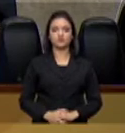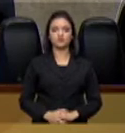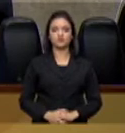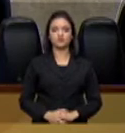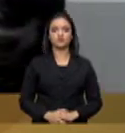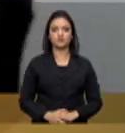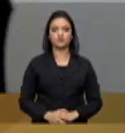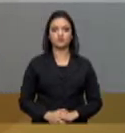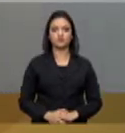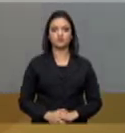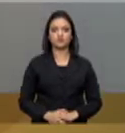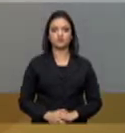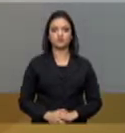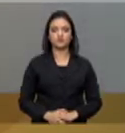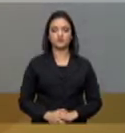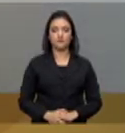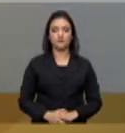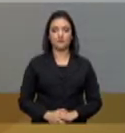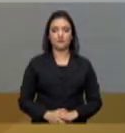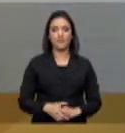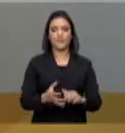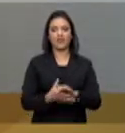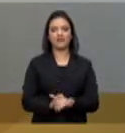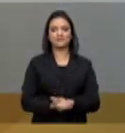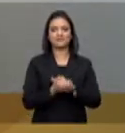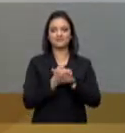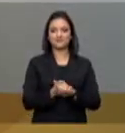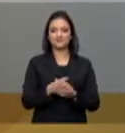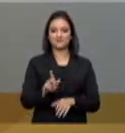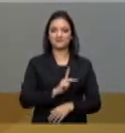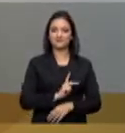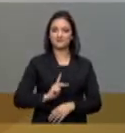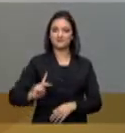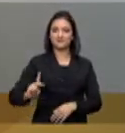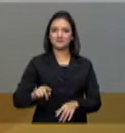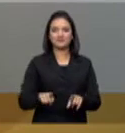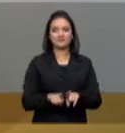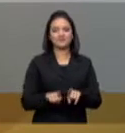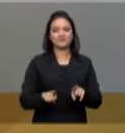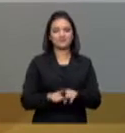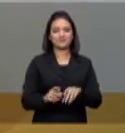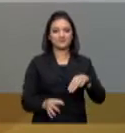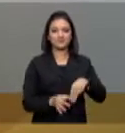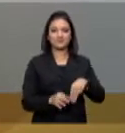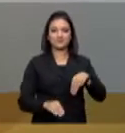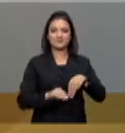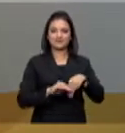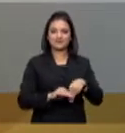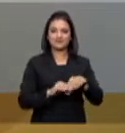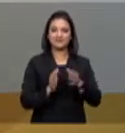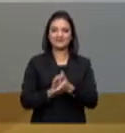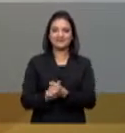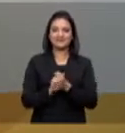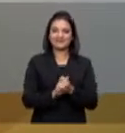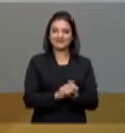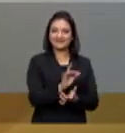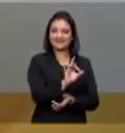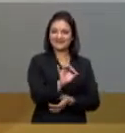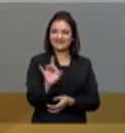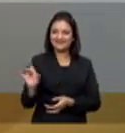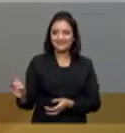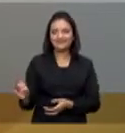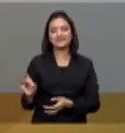Senhor presidente, senhores ministros, cumprimento cada um, todos na pessoa de Vossa